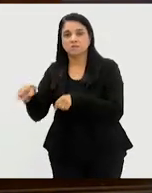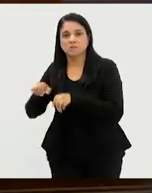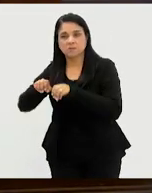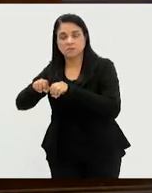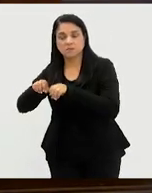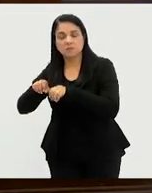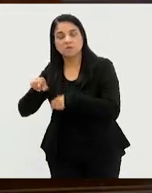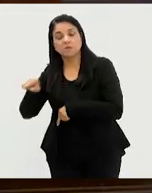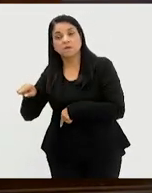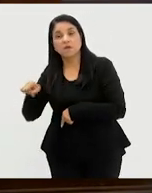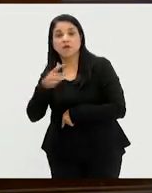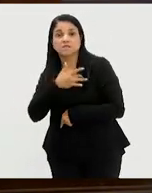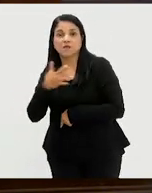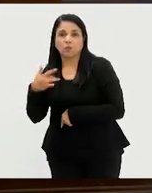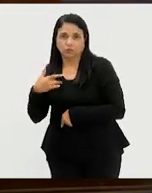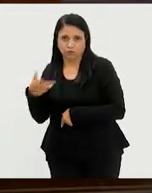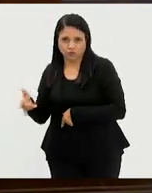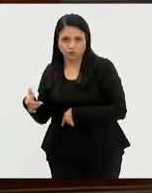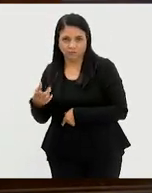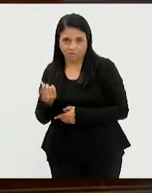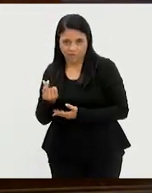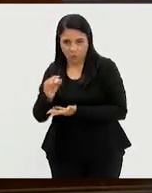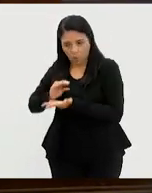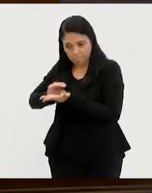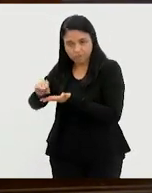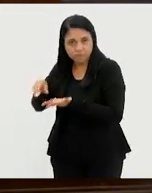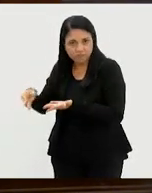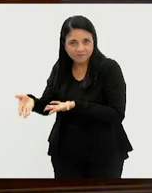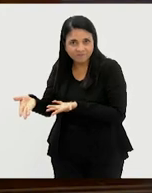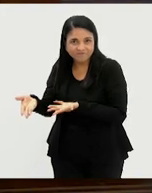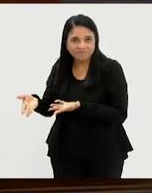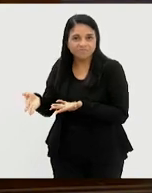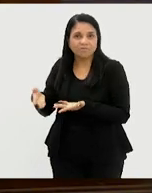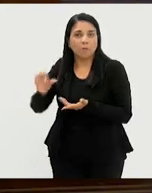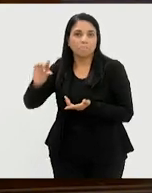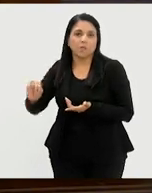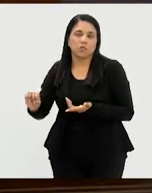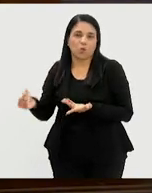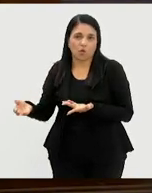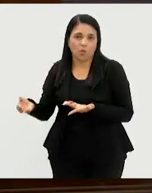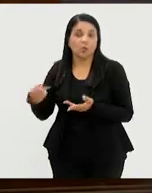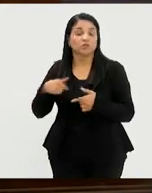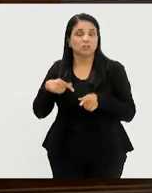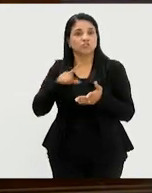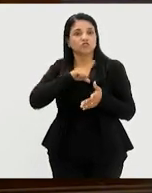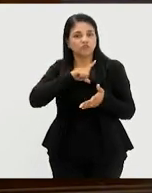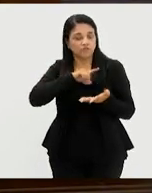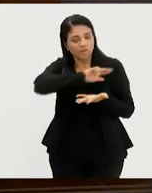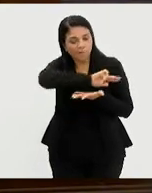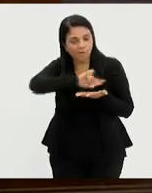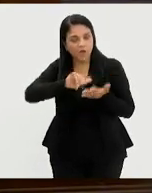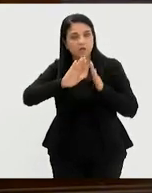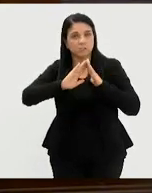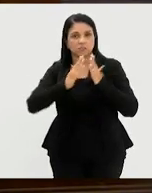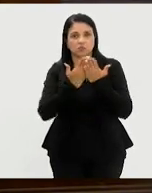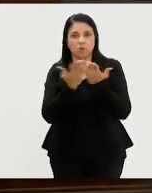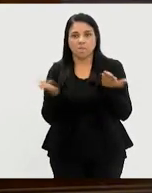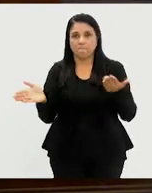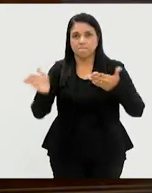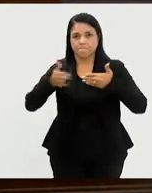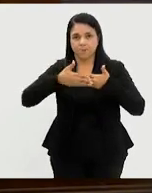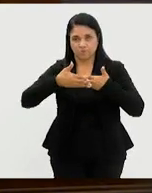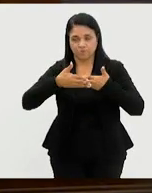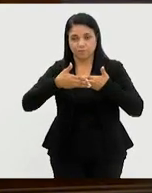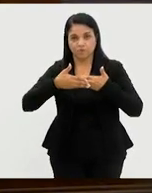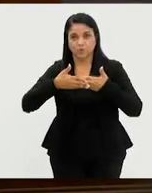para senhor ter numa noção nós tivemos muitas escolas fechadas isso